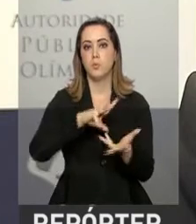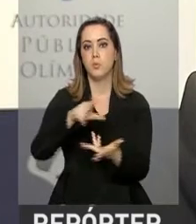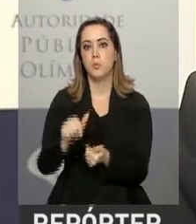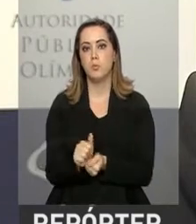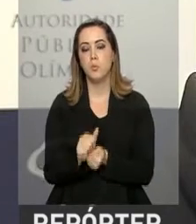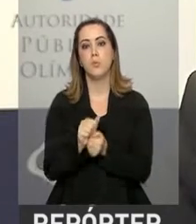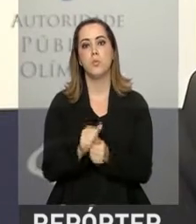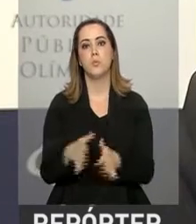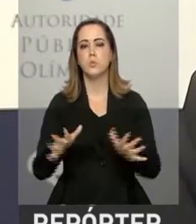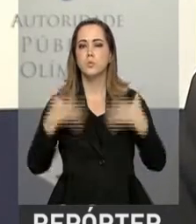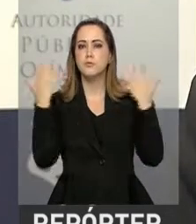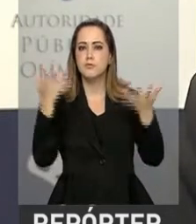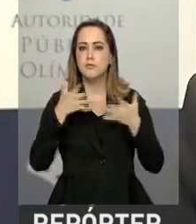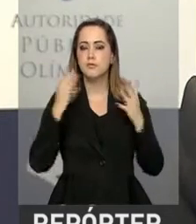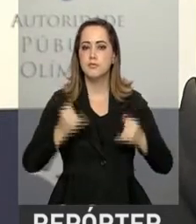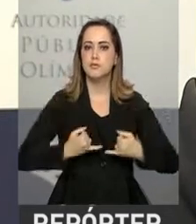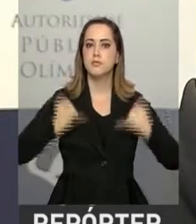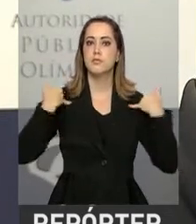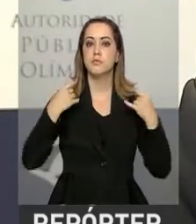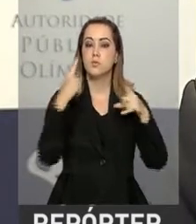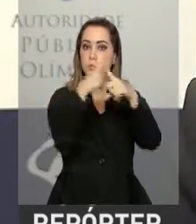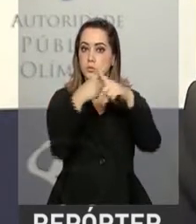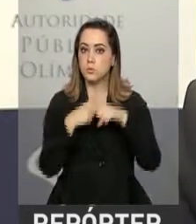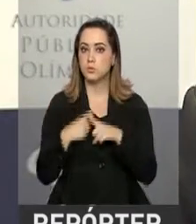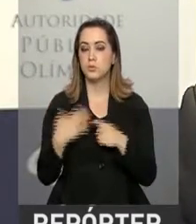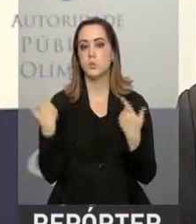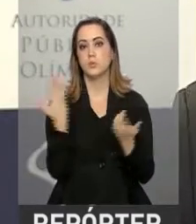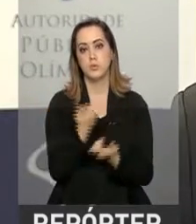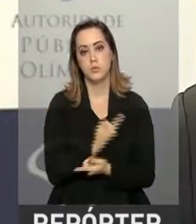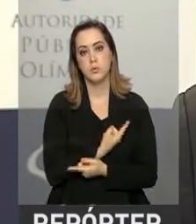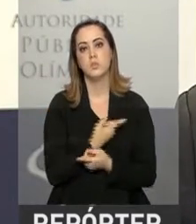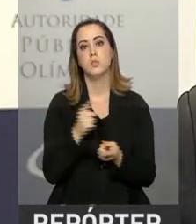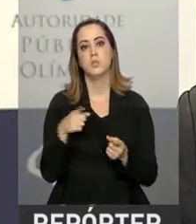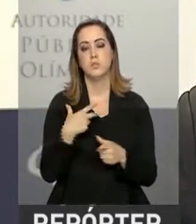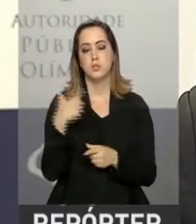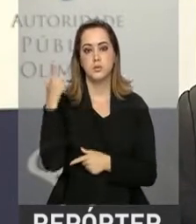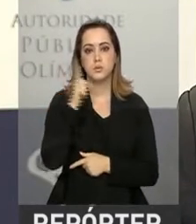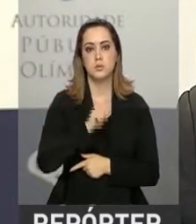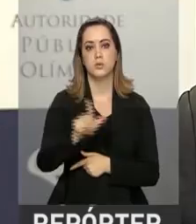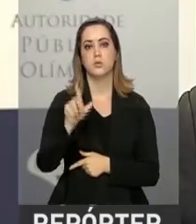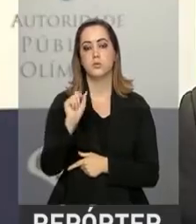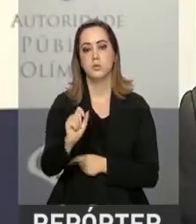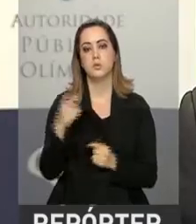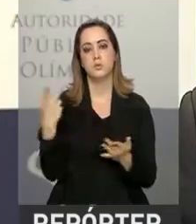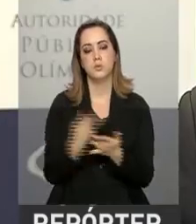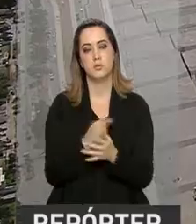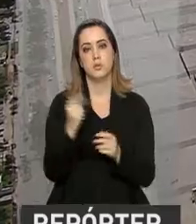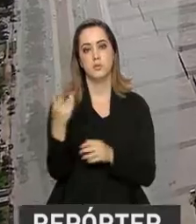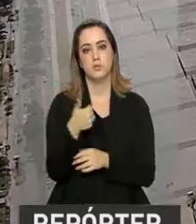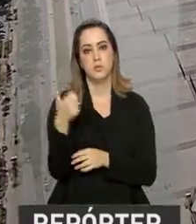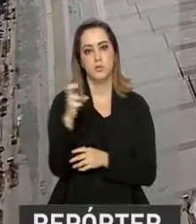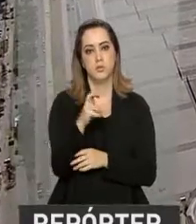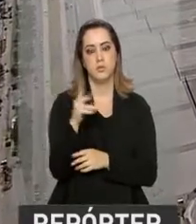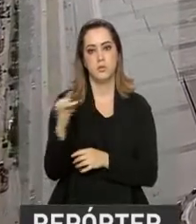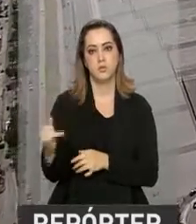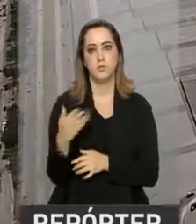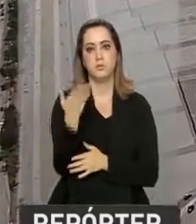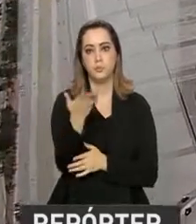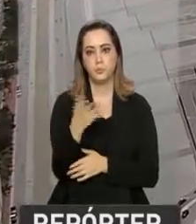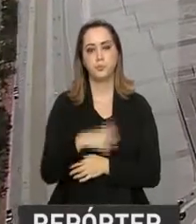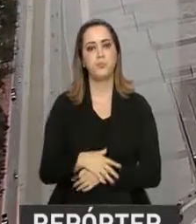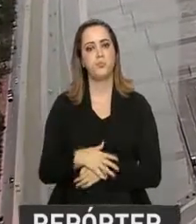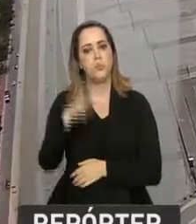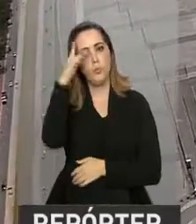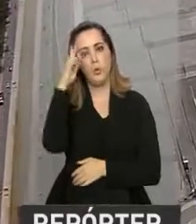poder realizar uma competição como a que nós vamos conseguir realizar ao longo desses 15 dias. Para tornar o sonho dos